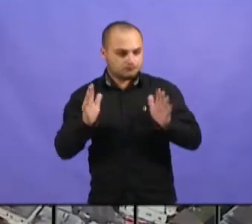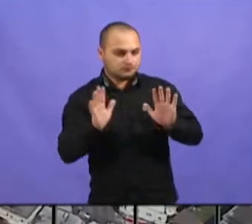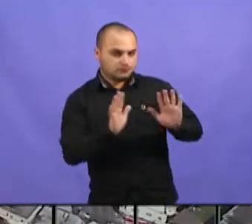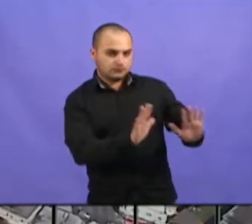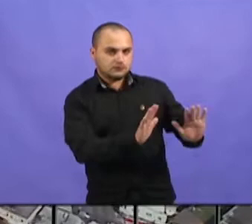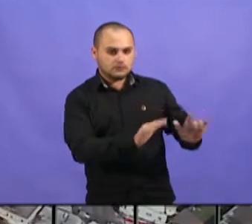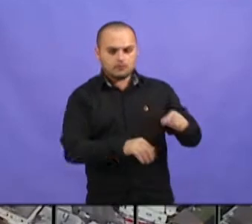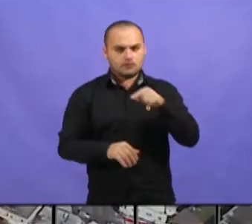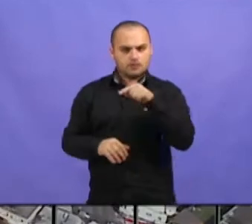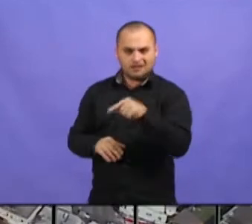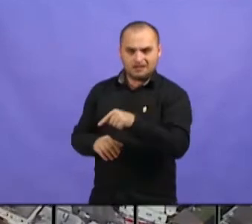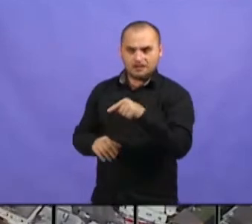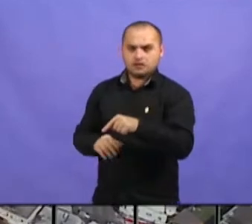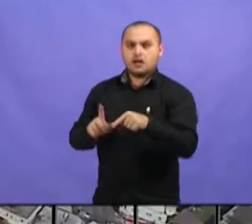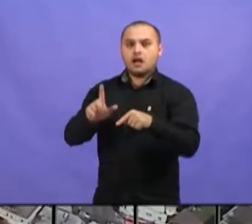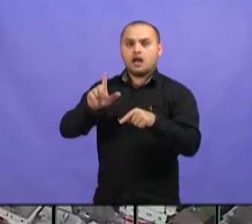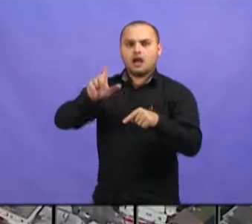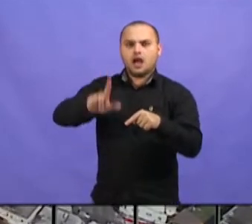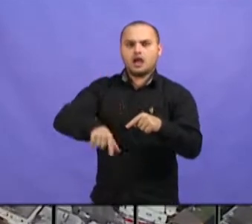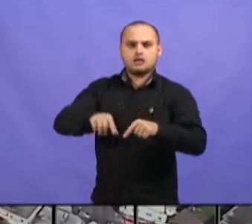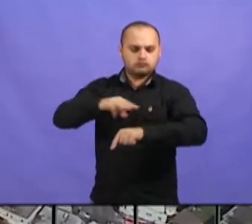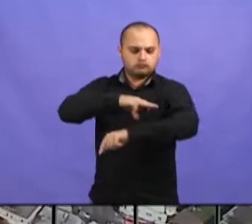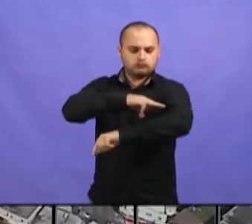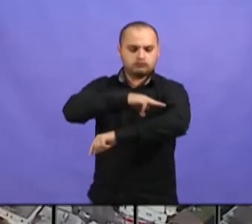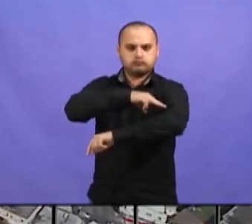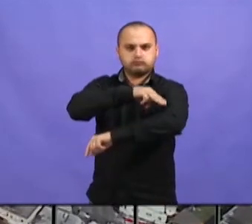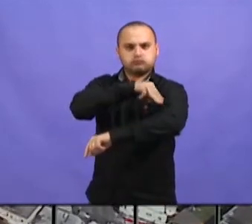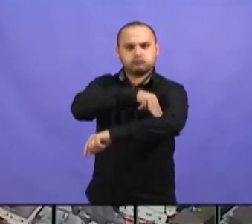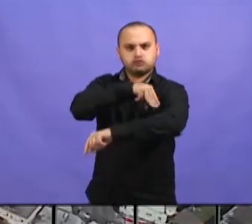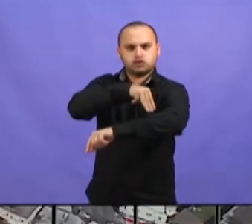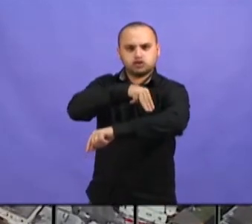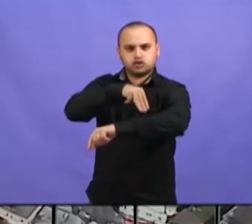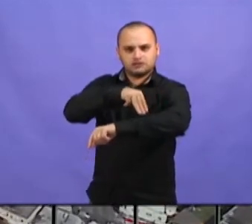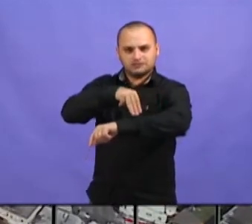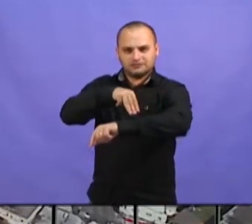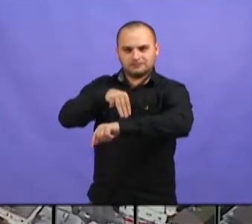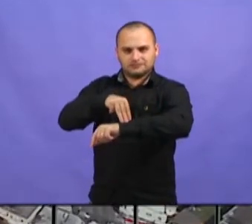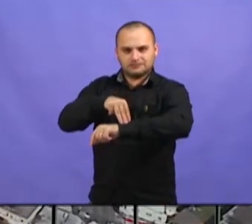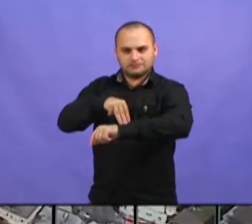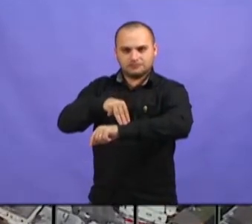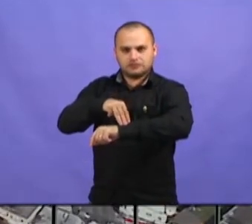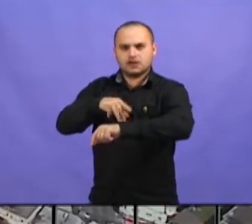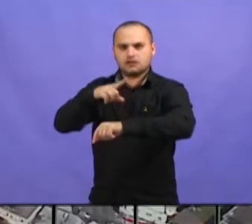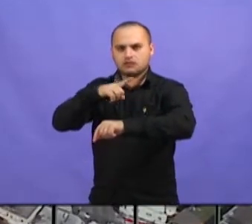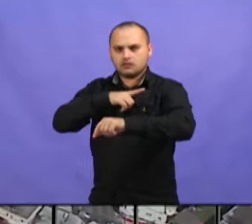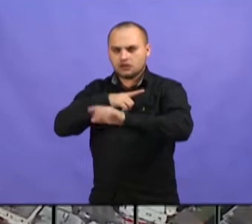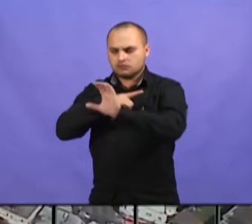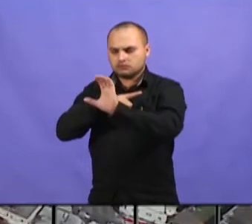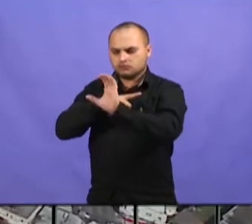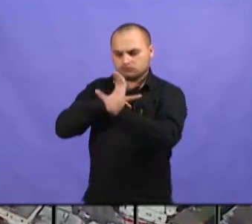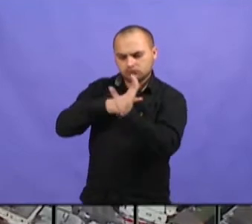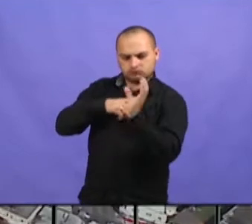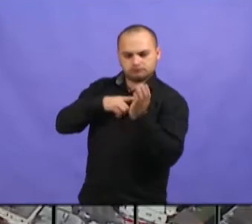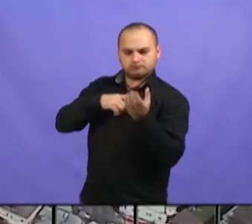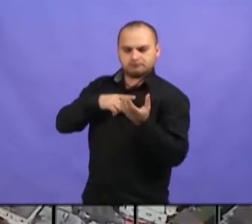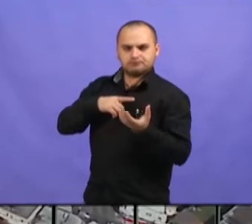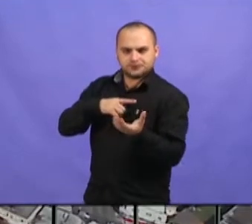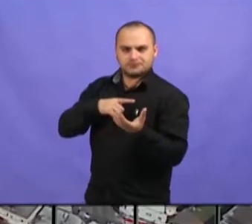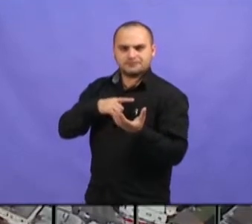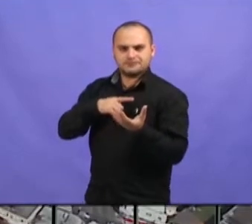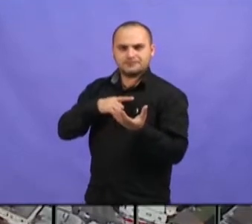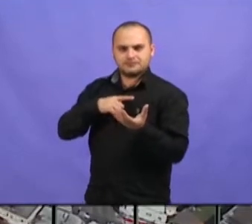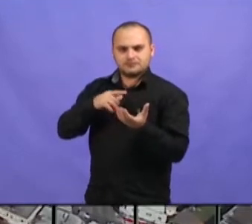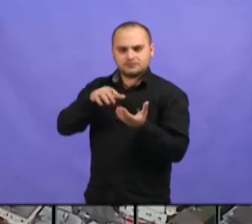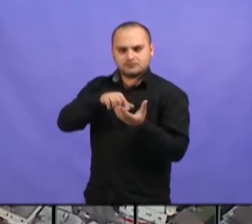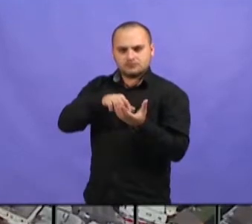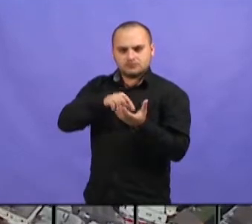um órgão, né, muscular, que ela envolve a base da uretra logo no seu início. Só que